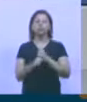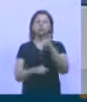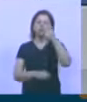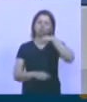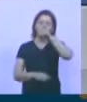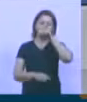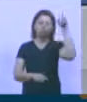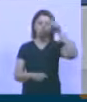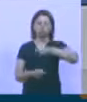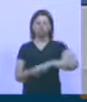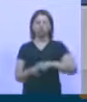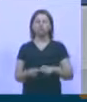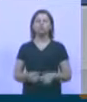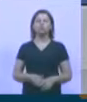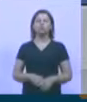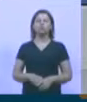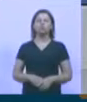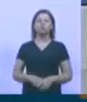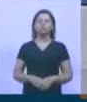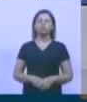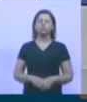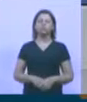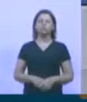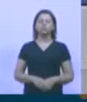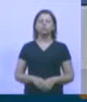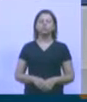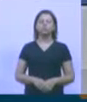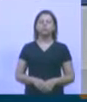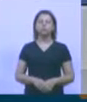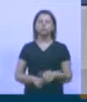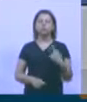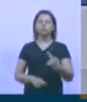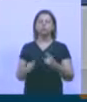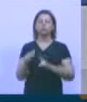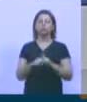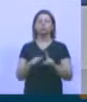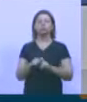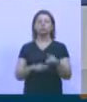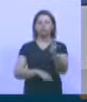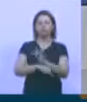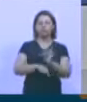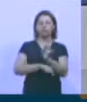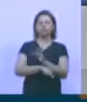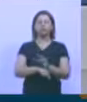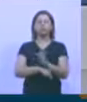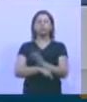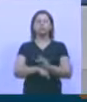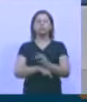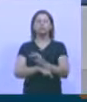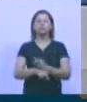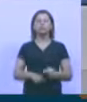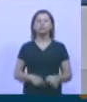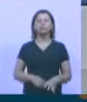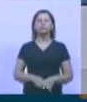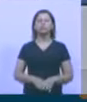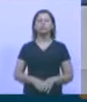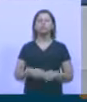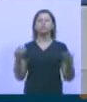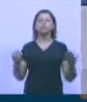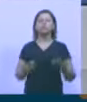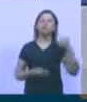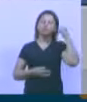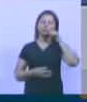voltou. For 1 month's holiday. Para 1 mês de férias. The girl was now 8 years old. Agora a